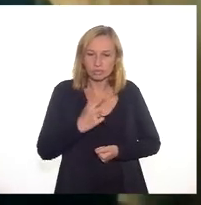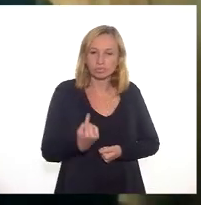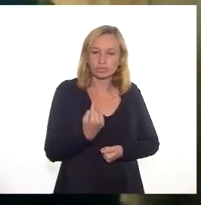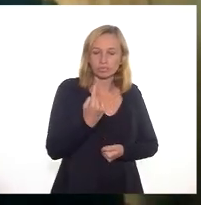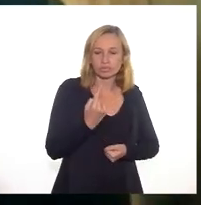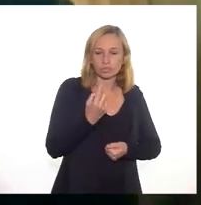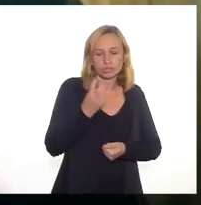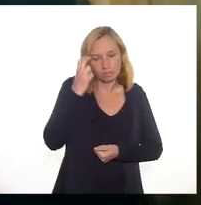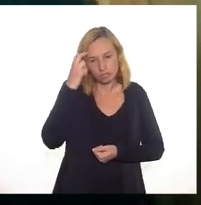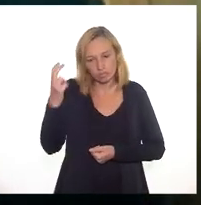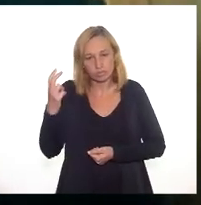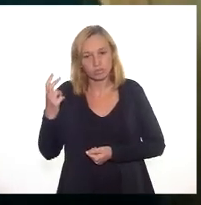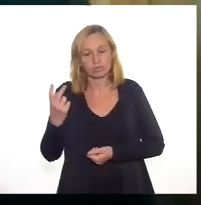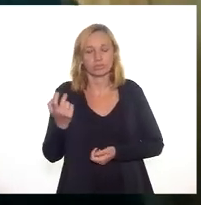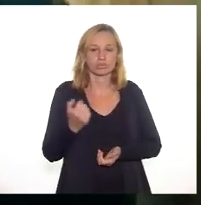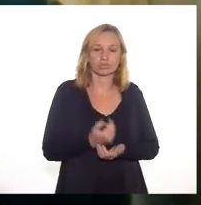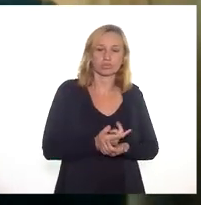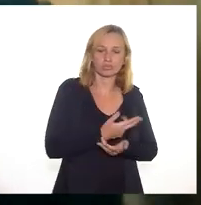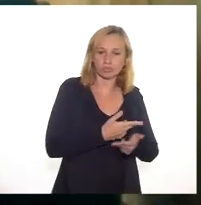da cultura religiosa